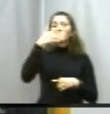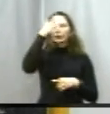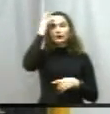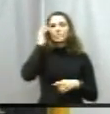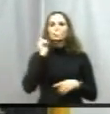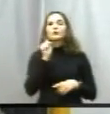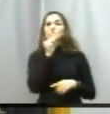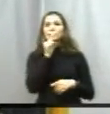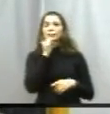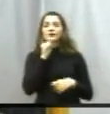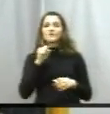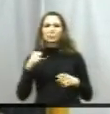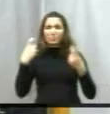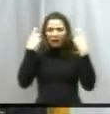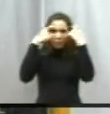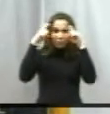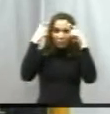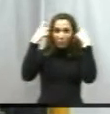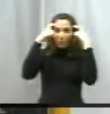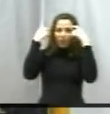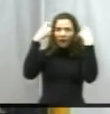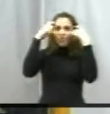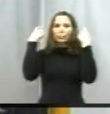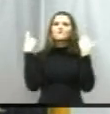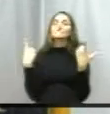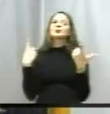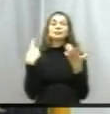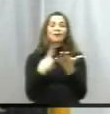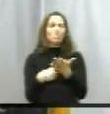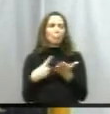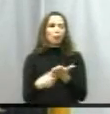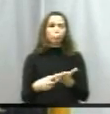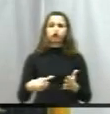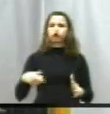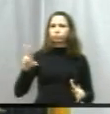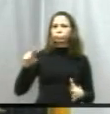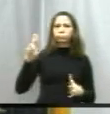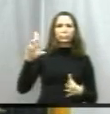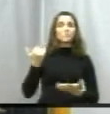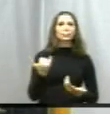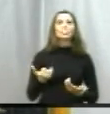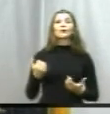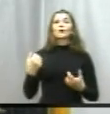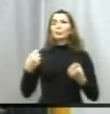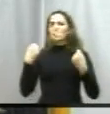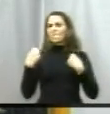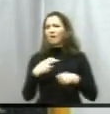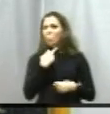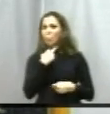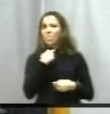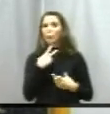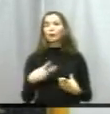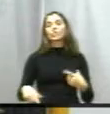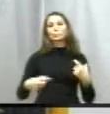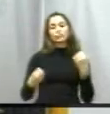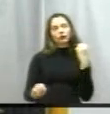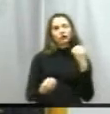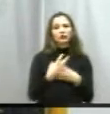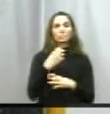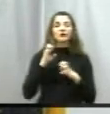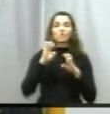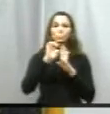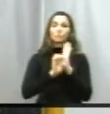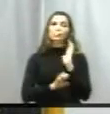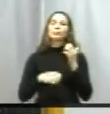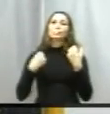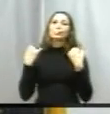violência, isso é uma coisa com a qual a gente não pode ter acordo nunca, permitir nunca, e nós precisamos criar a estrutura